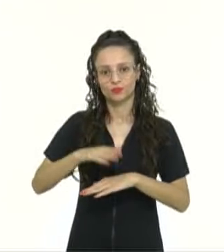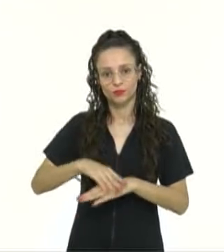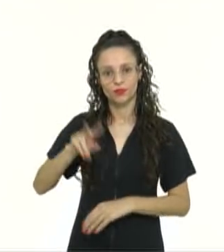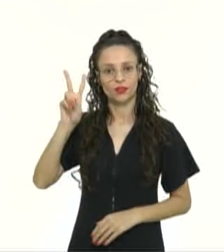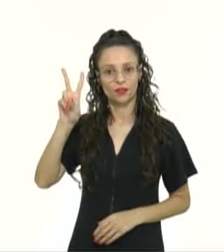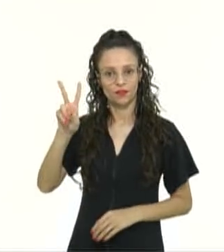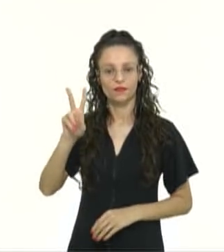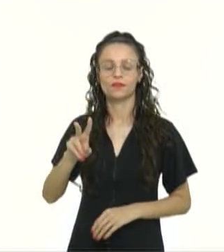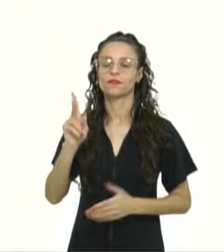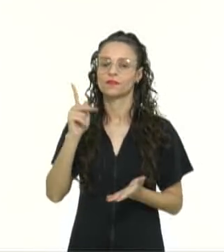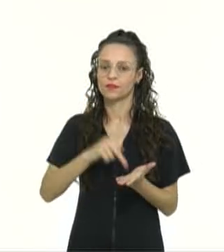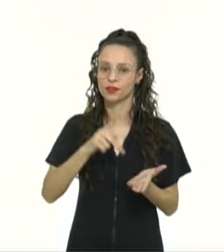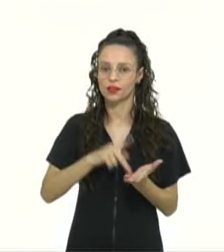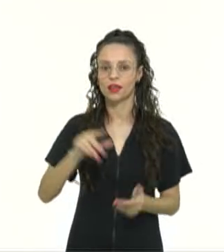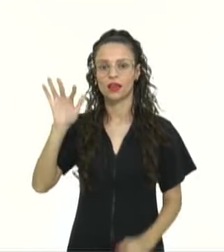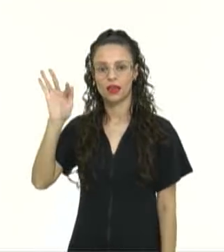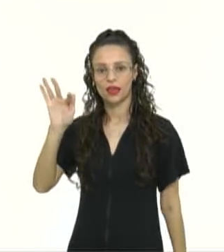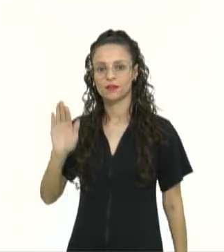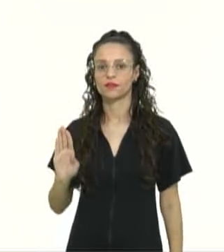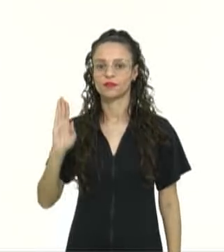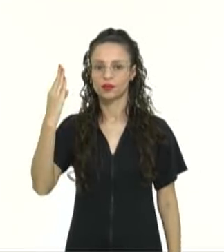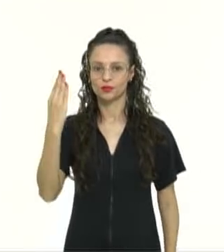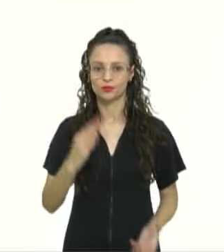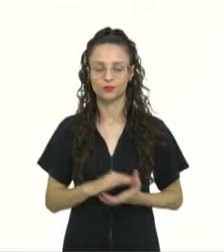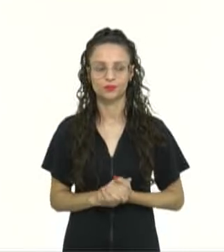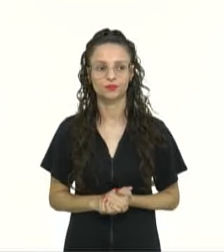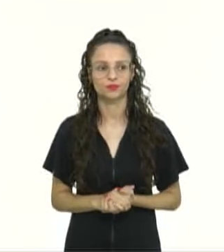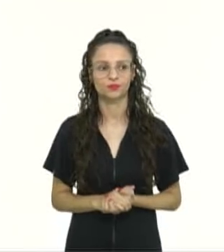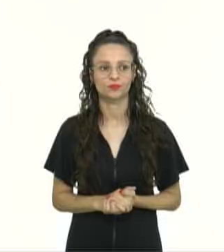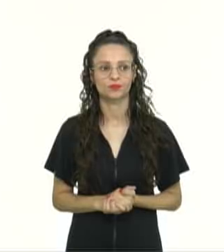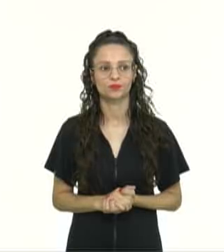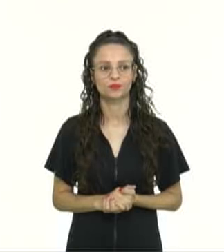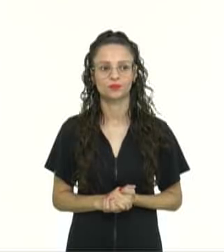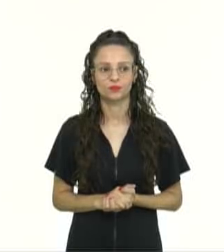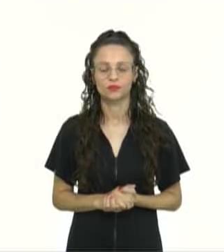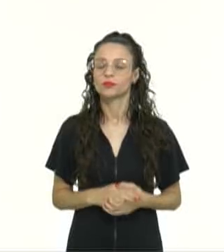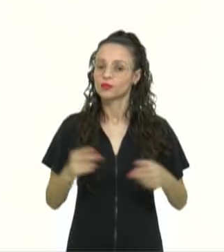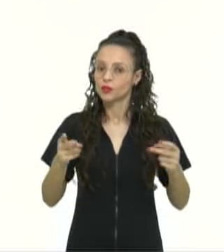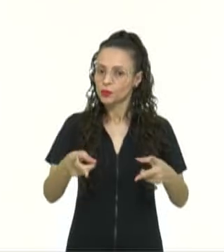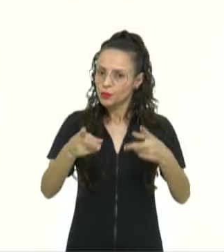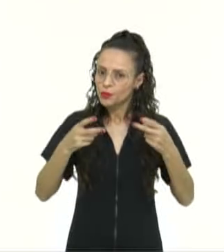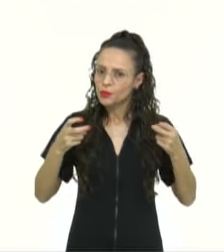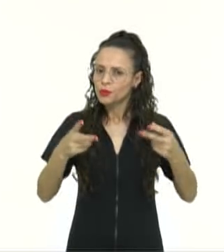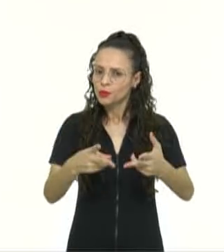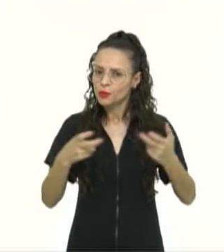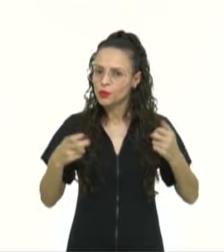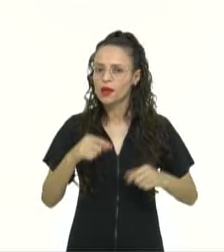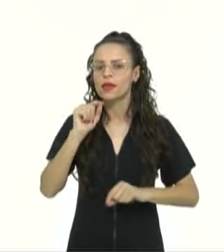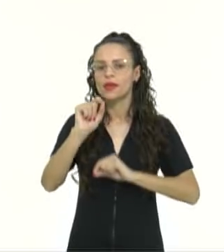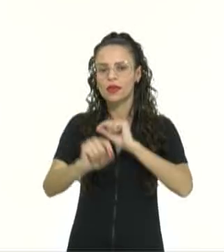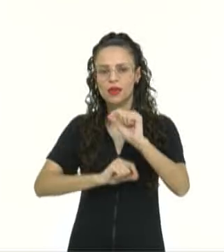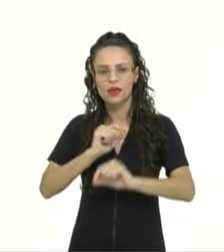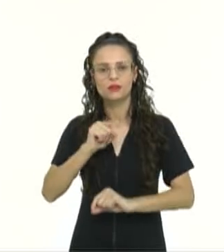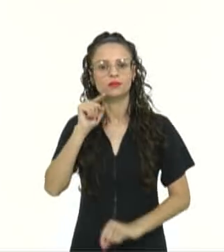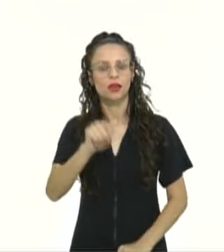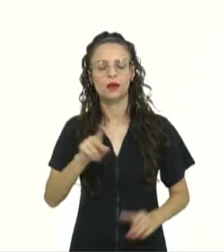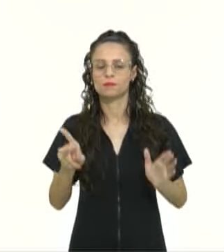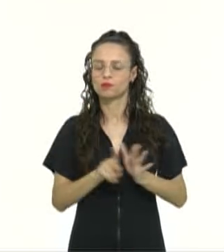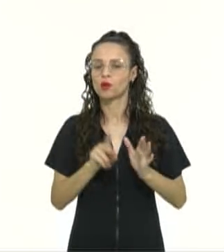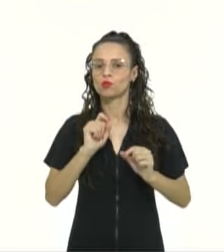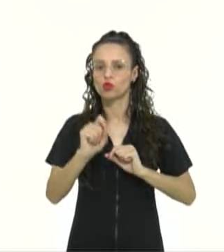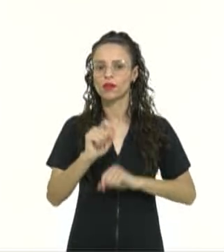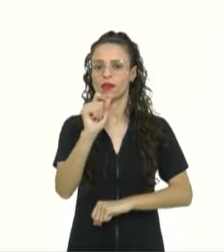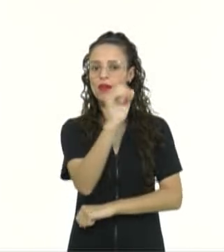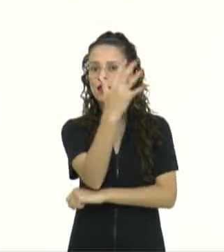para verdadeiro e F para falso. Então, vamos lá. O extrativismo é a atividade de extrair